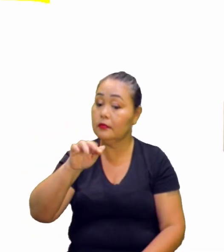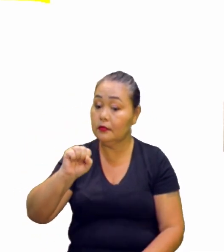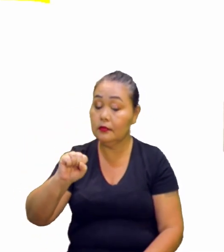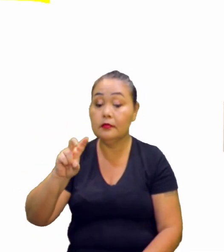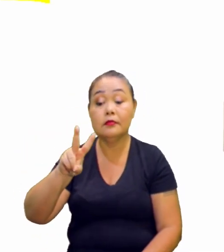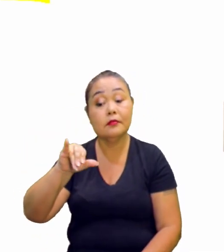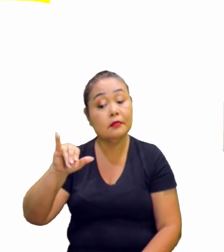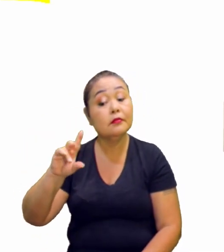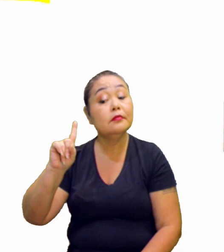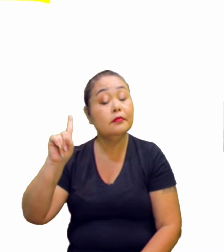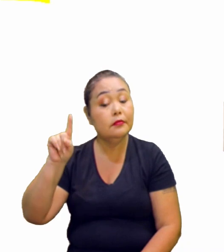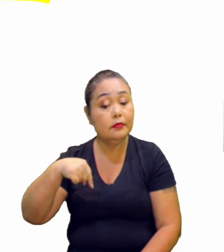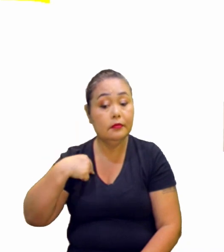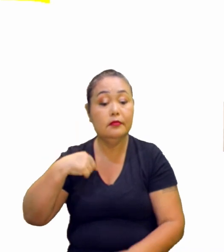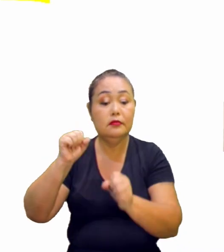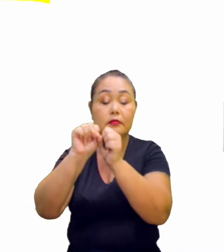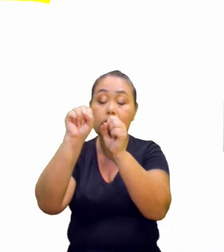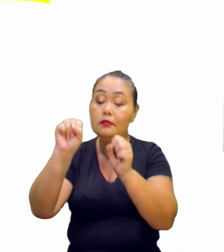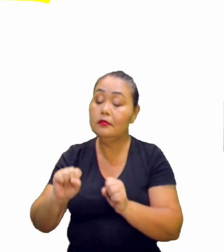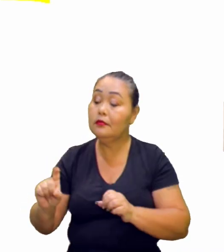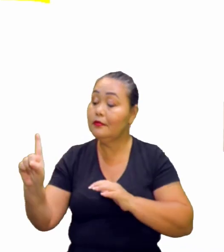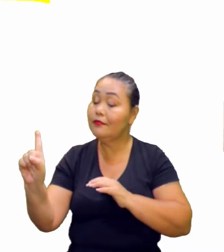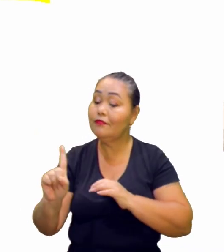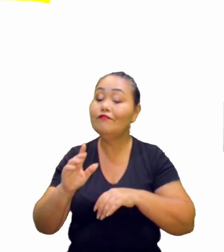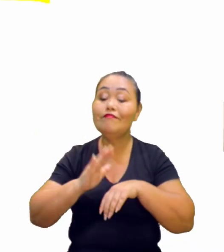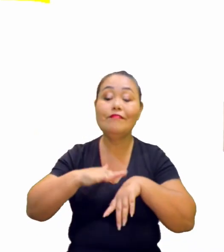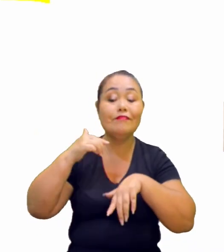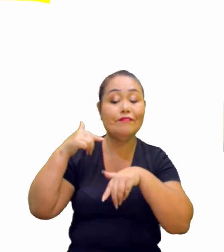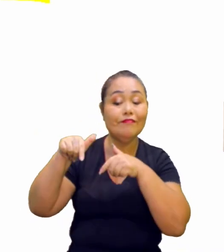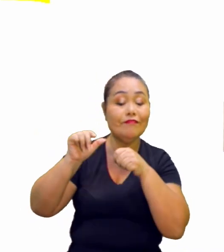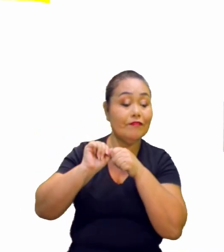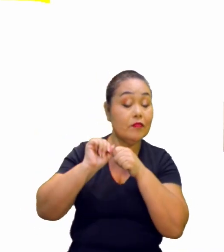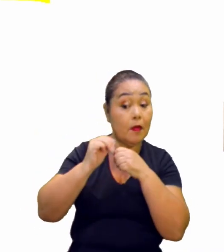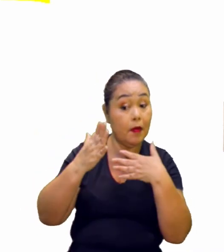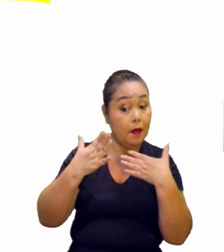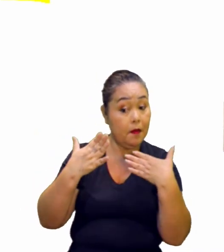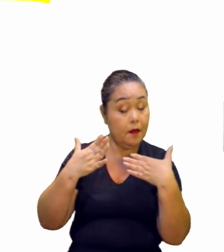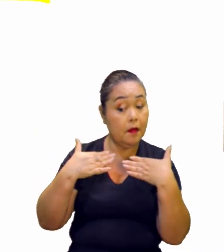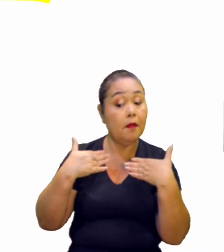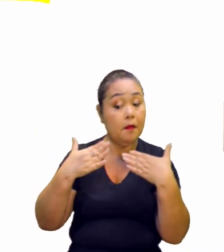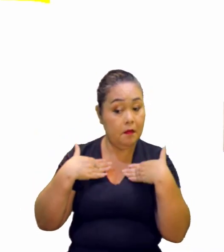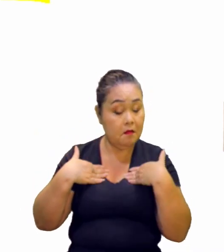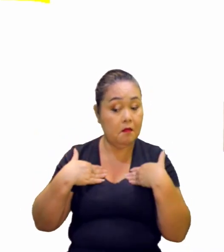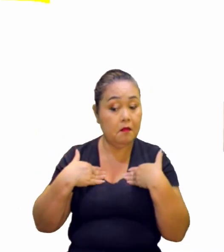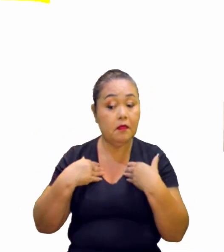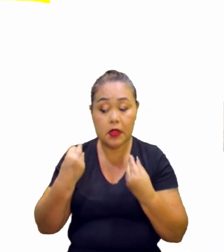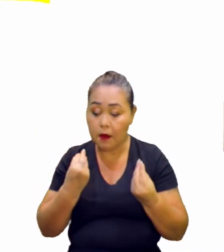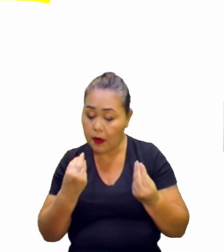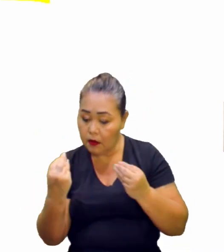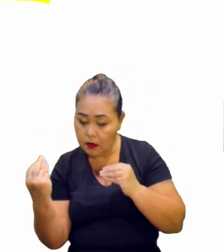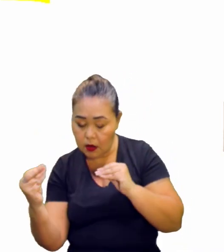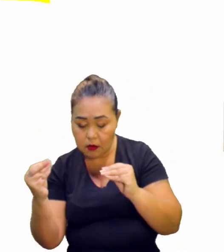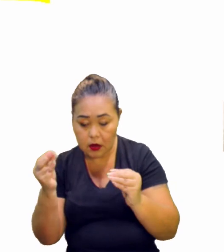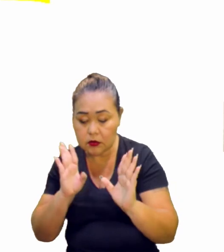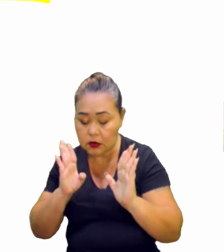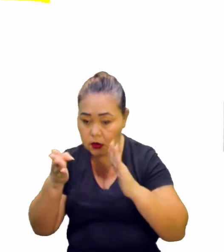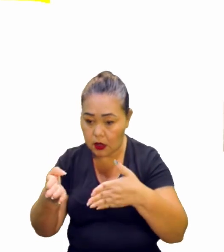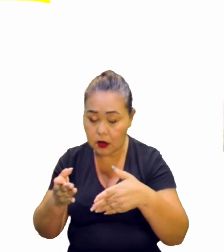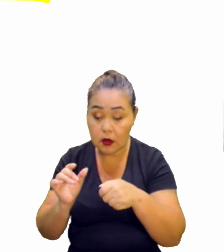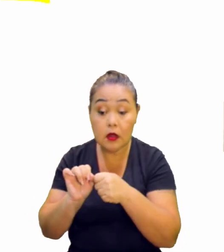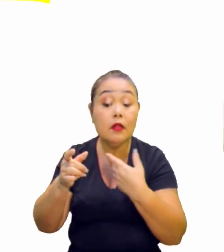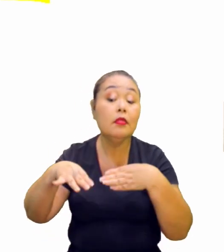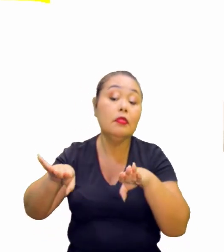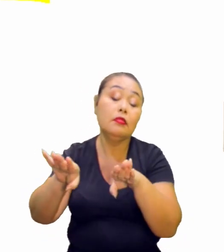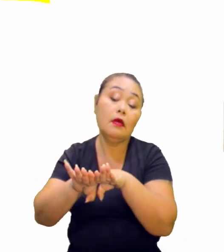vai ofertar no sistema de serviço, tanto para mim, que estou manipulando, lidando diretamente,